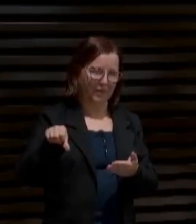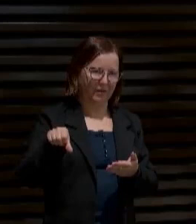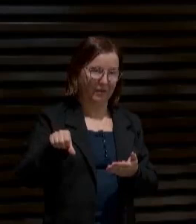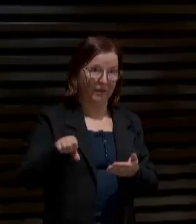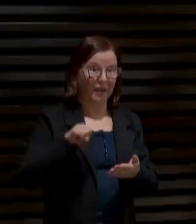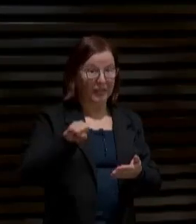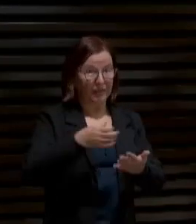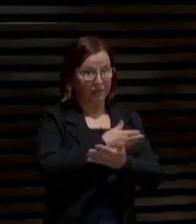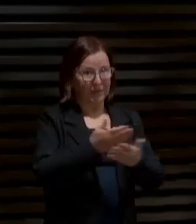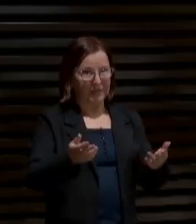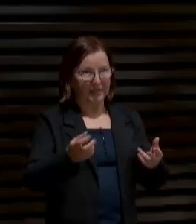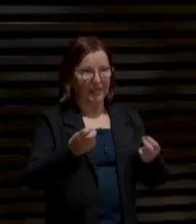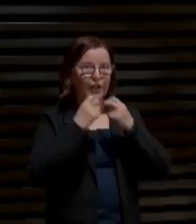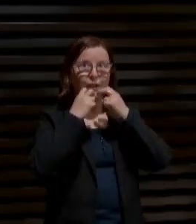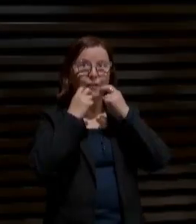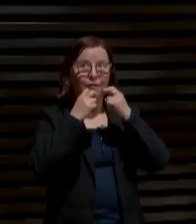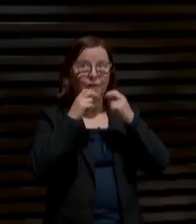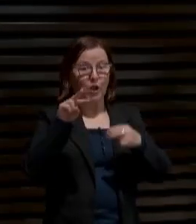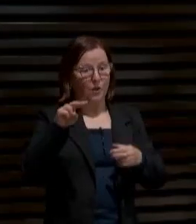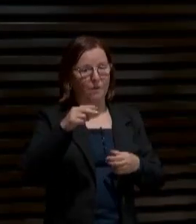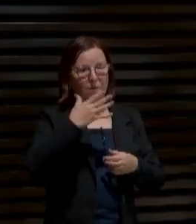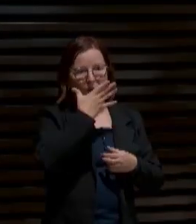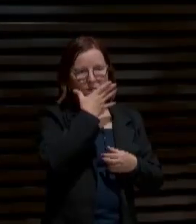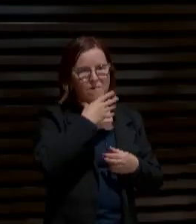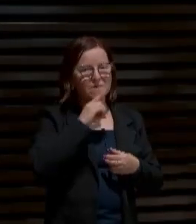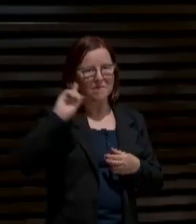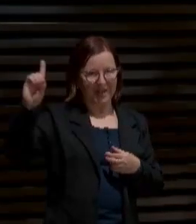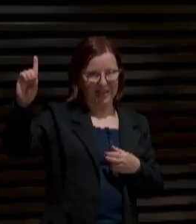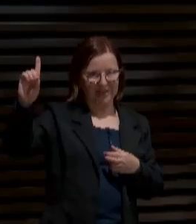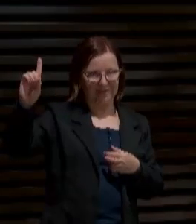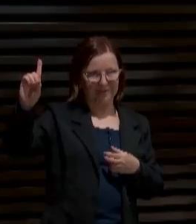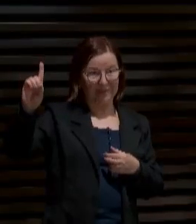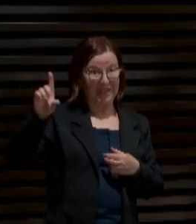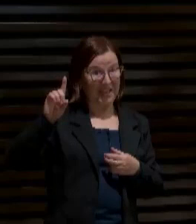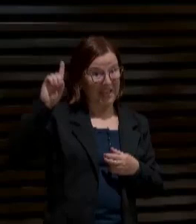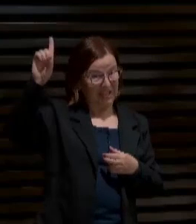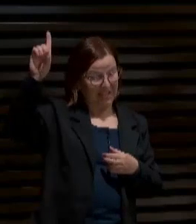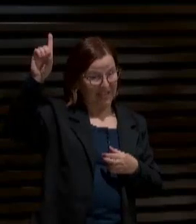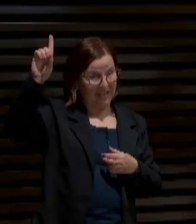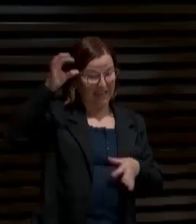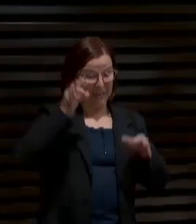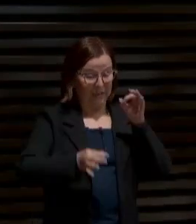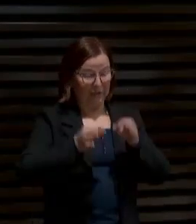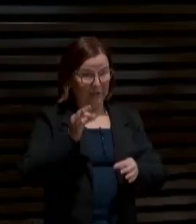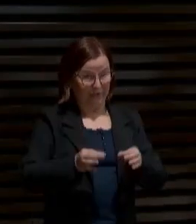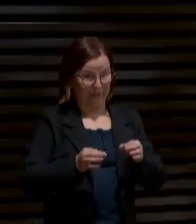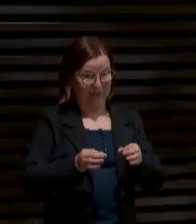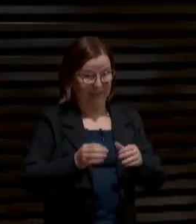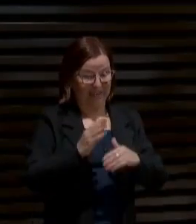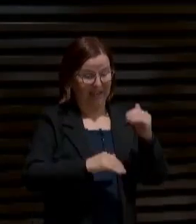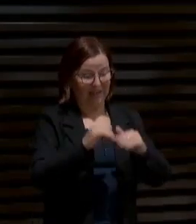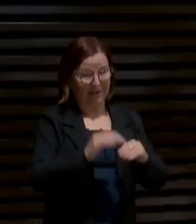vocês envocam como o pai aquele que sem parcialidade julga segundo as